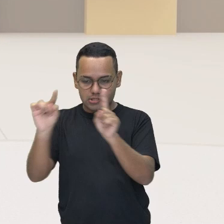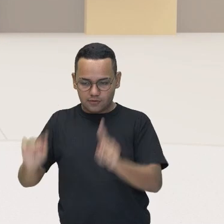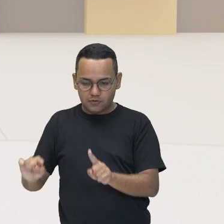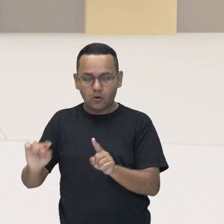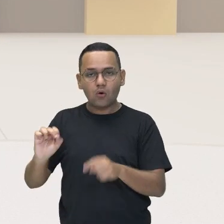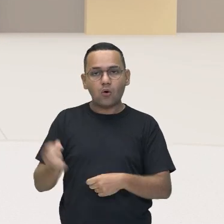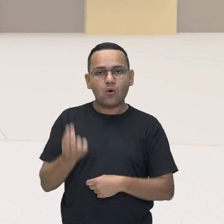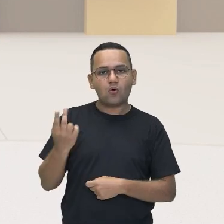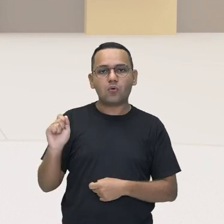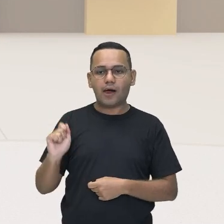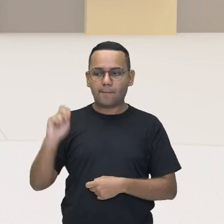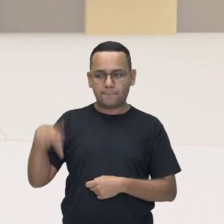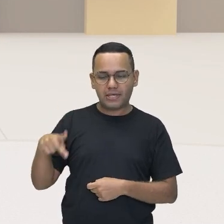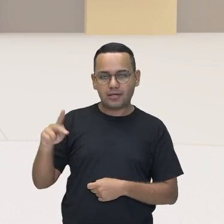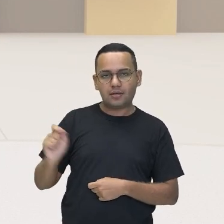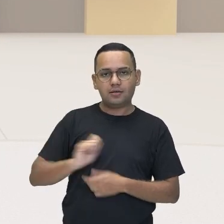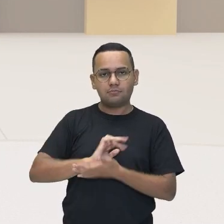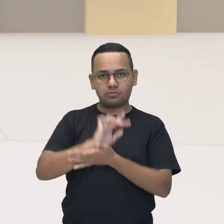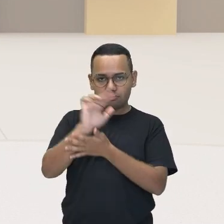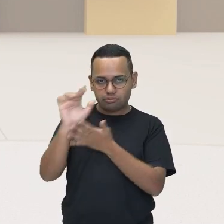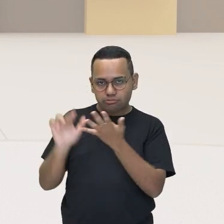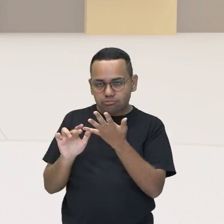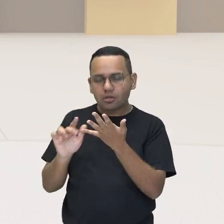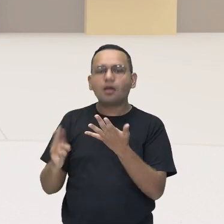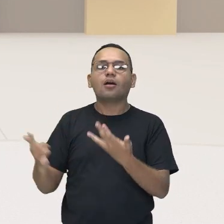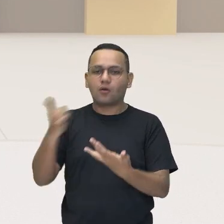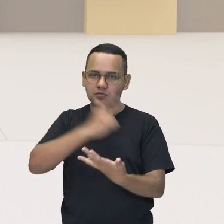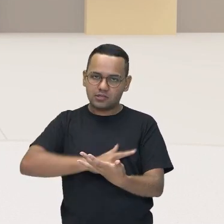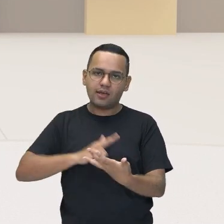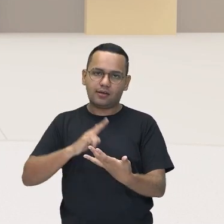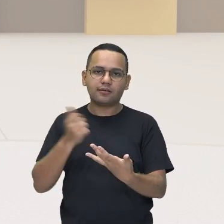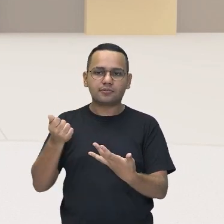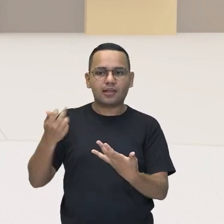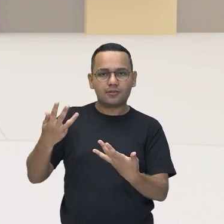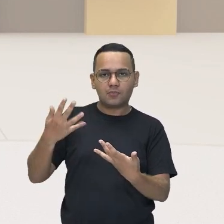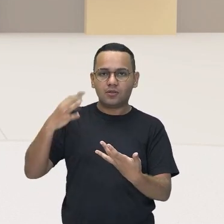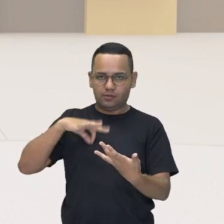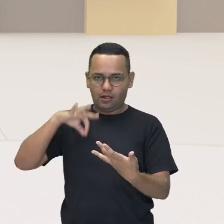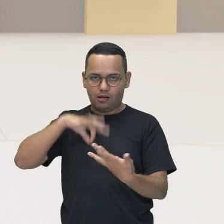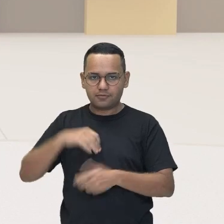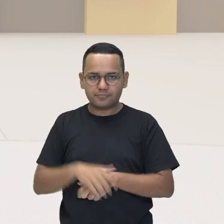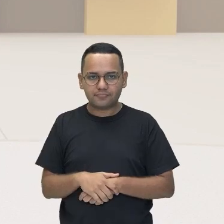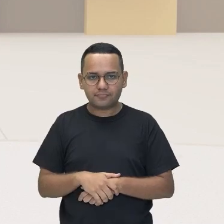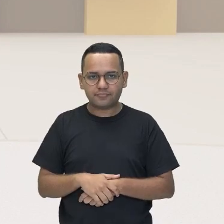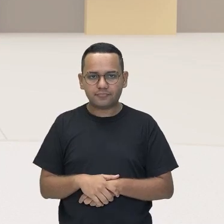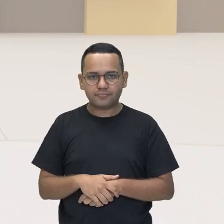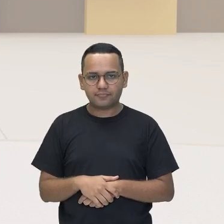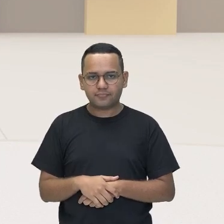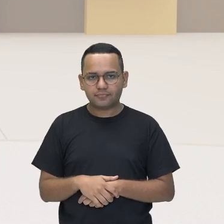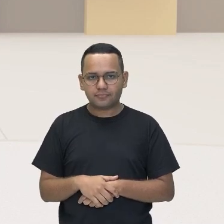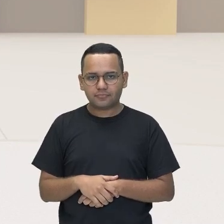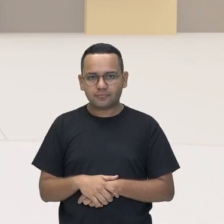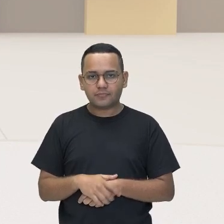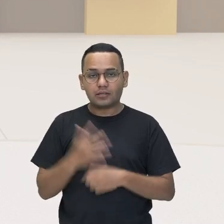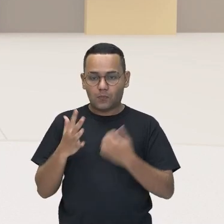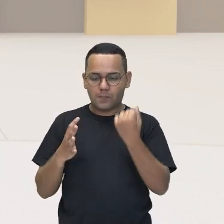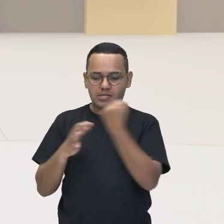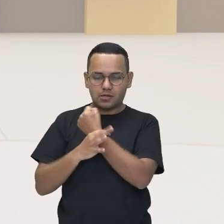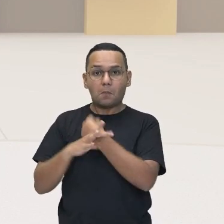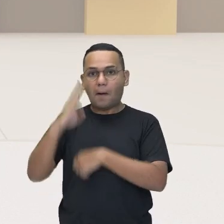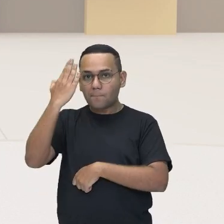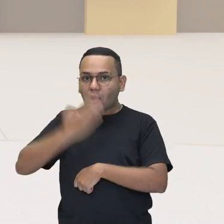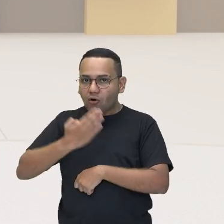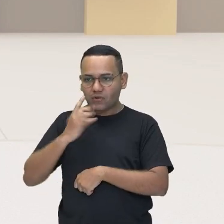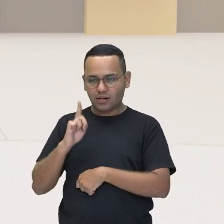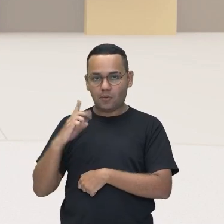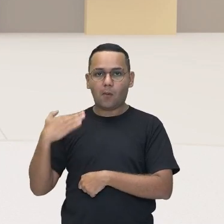pensionista, aposentado, né? Eles também recebem o 13º, então já é uma garantia que o banco tem de que ele